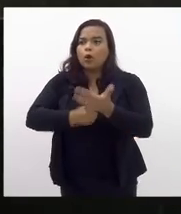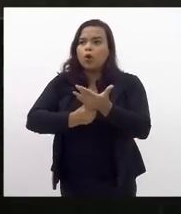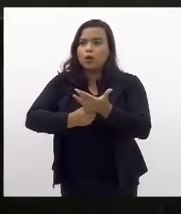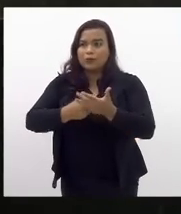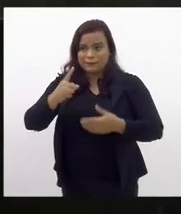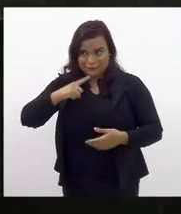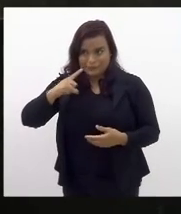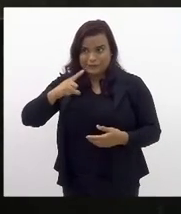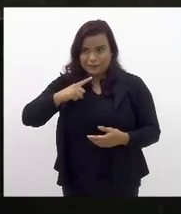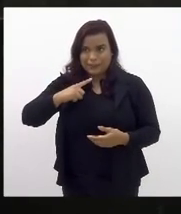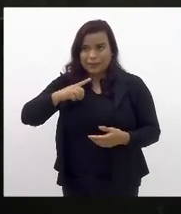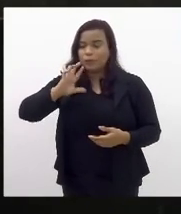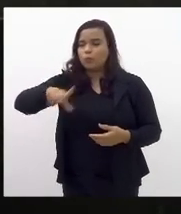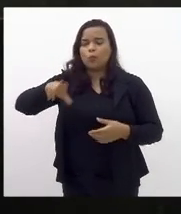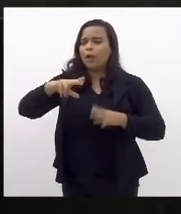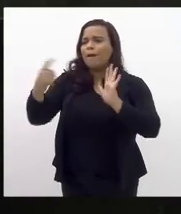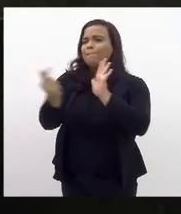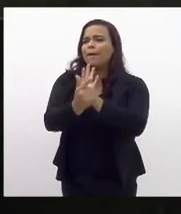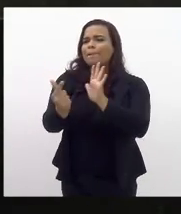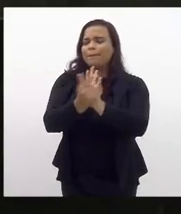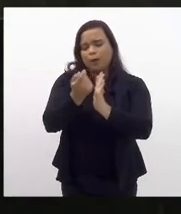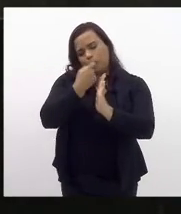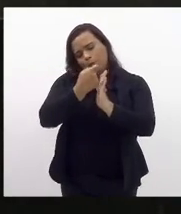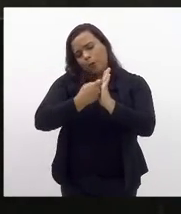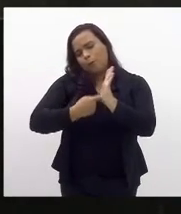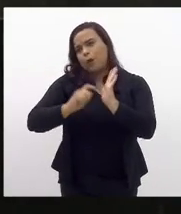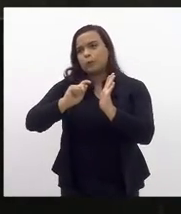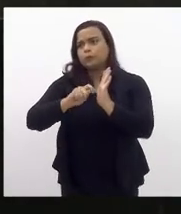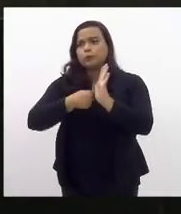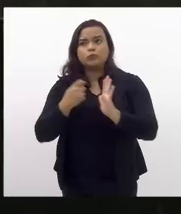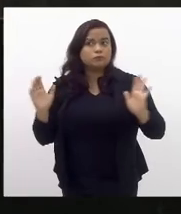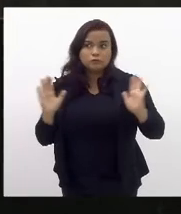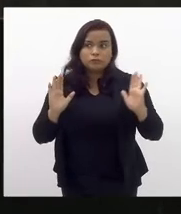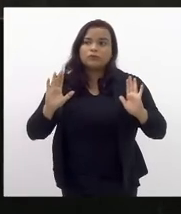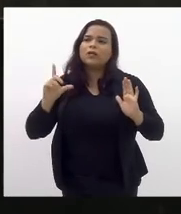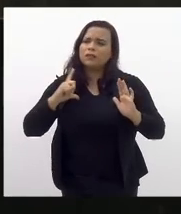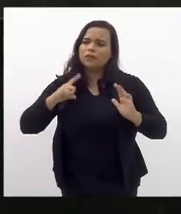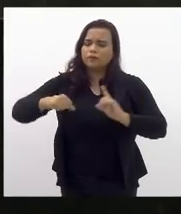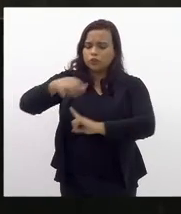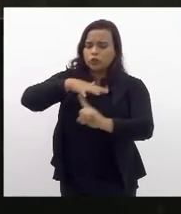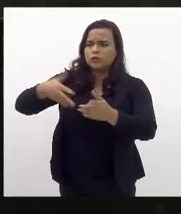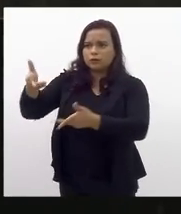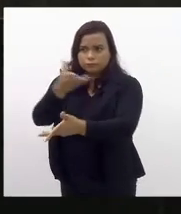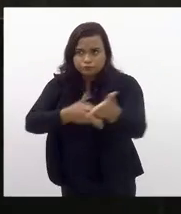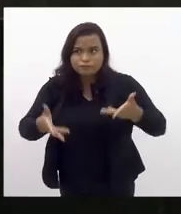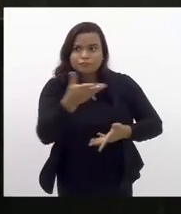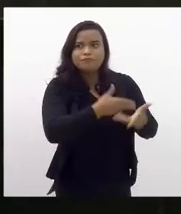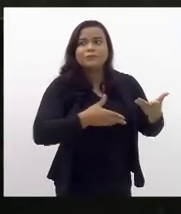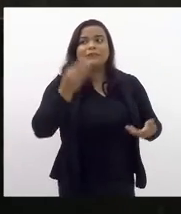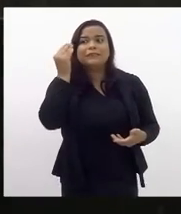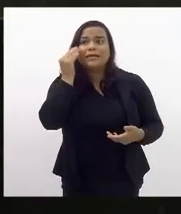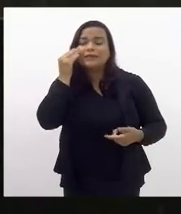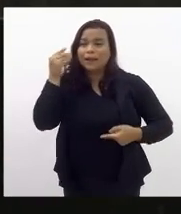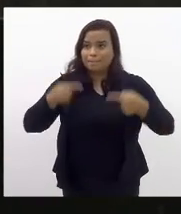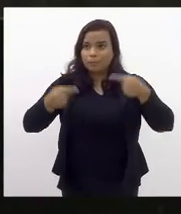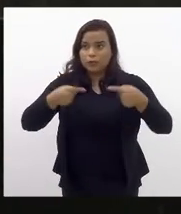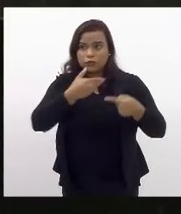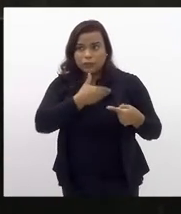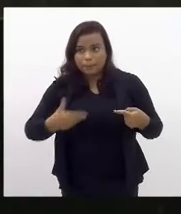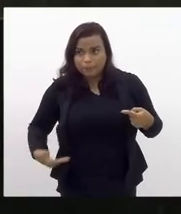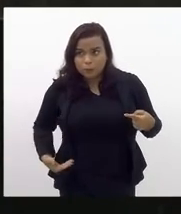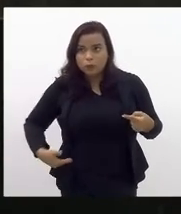que não está escrito em papel nem assinado, mas não houve um contrato social para tentar de políticas